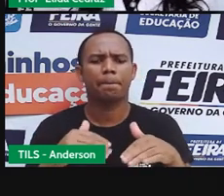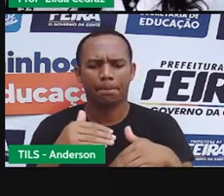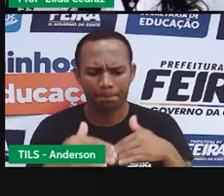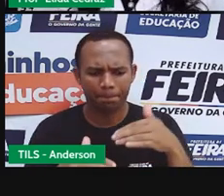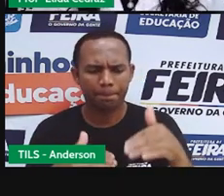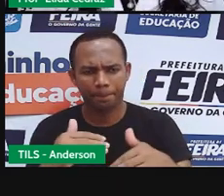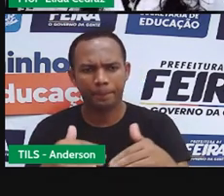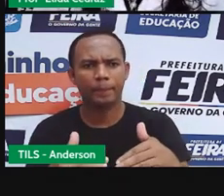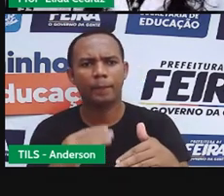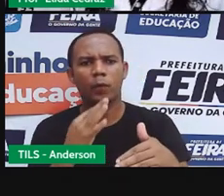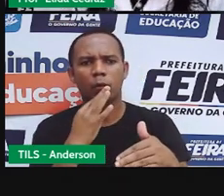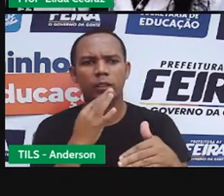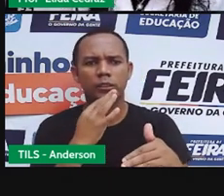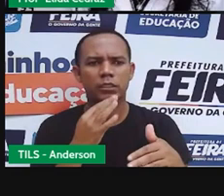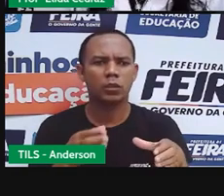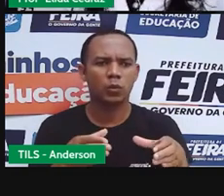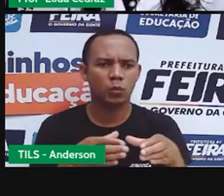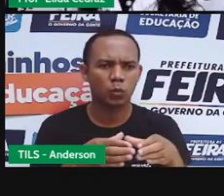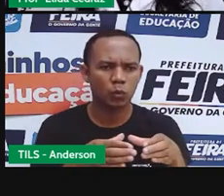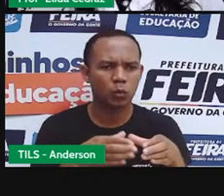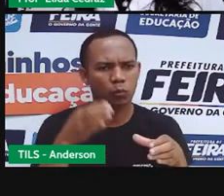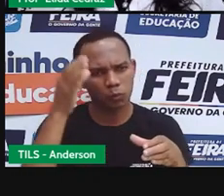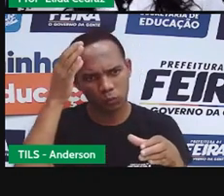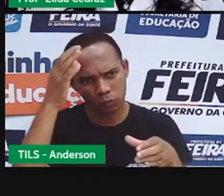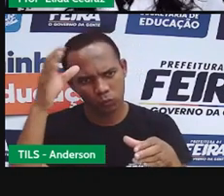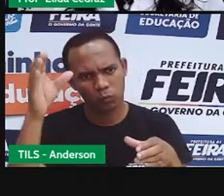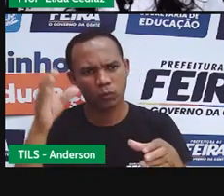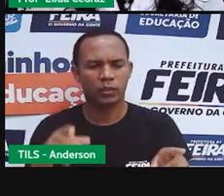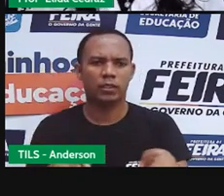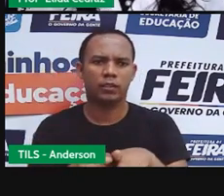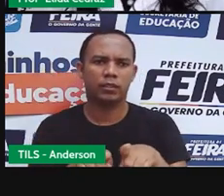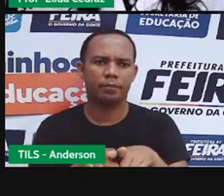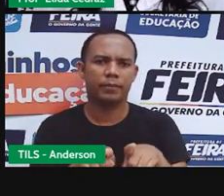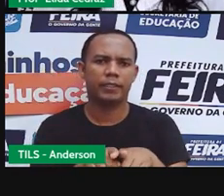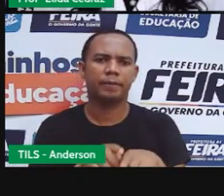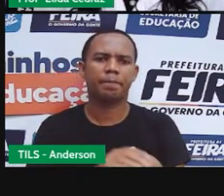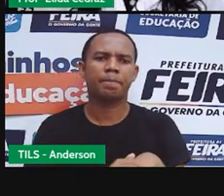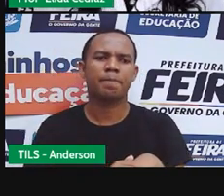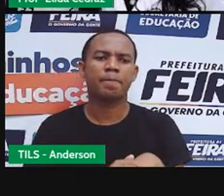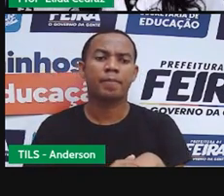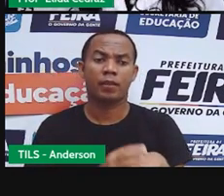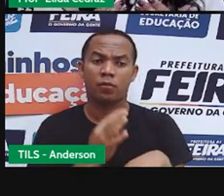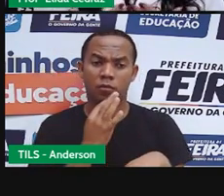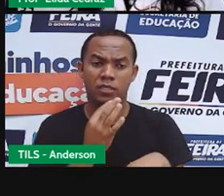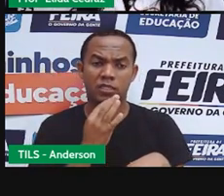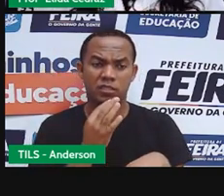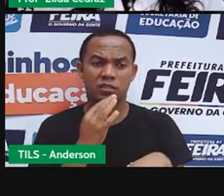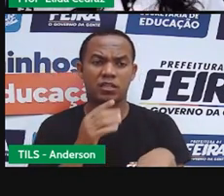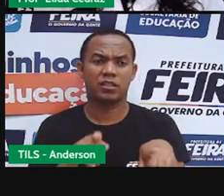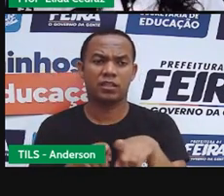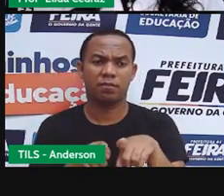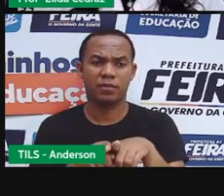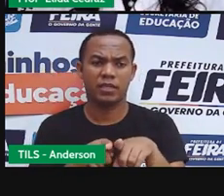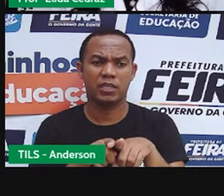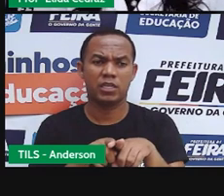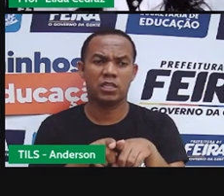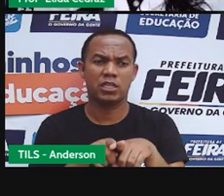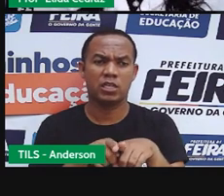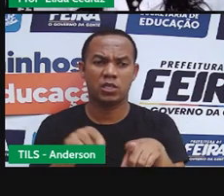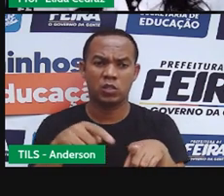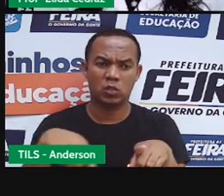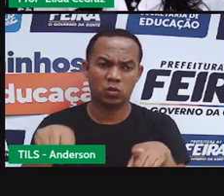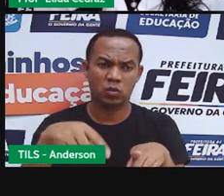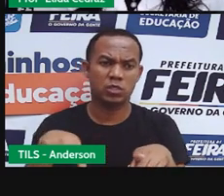devemos conhecer a cultura africana, a cultura indígena, reconhecendo que dentro da nossa hoje